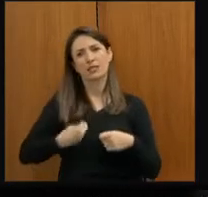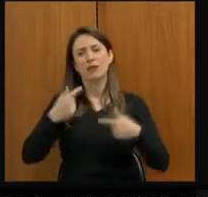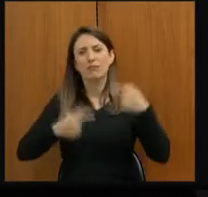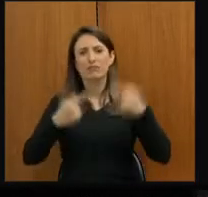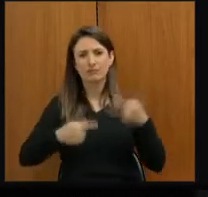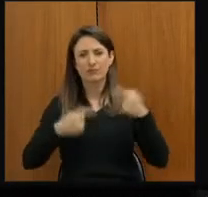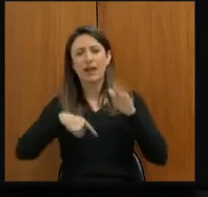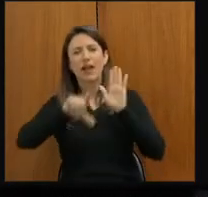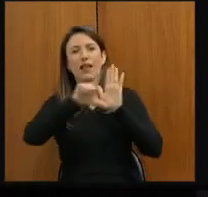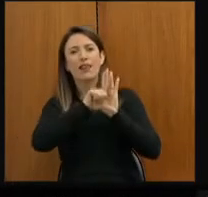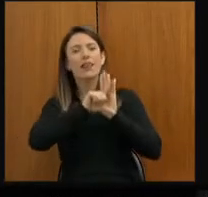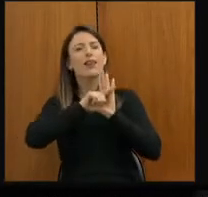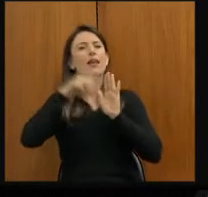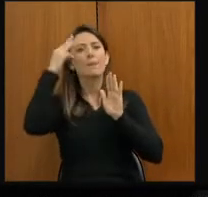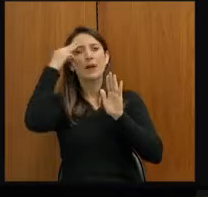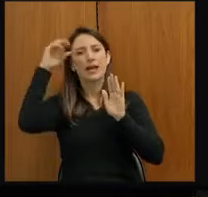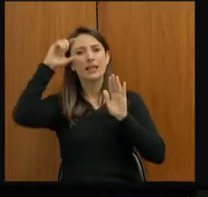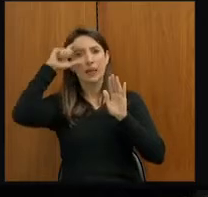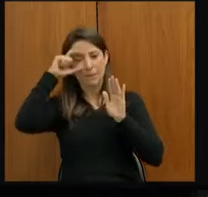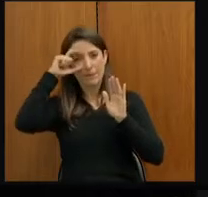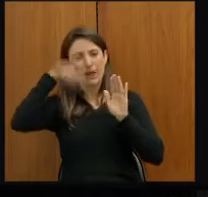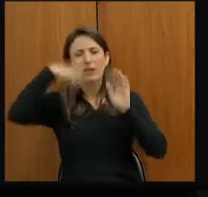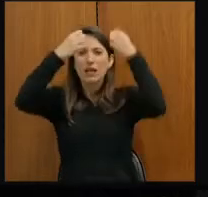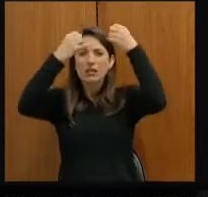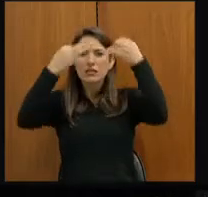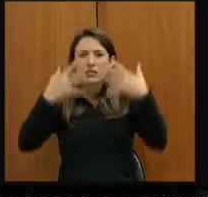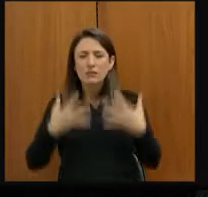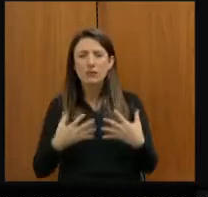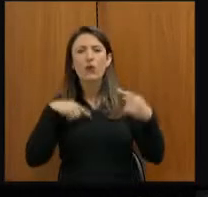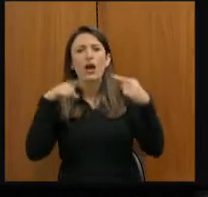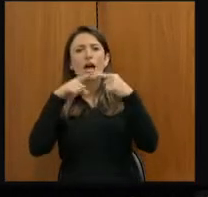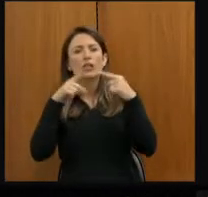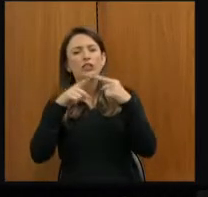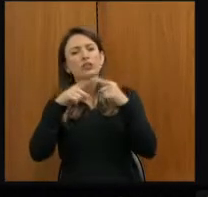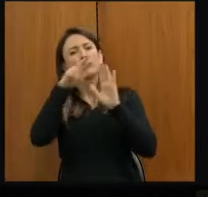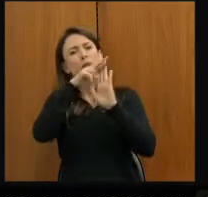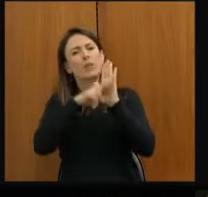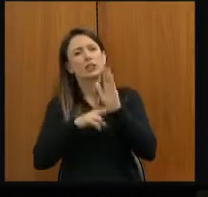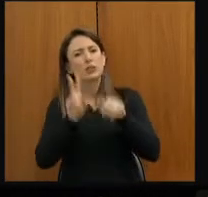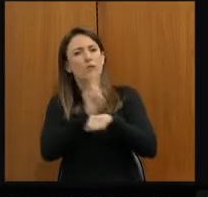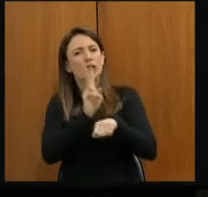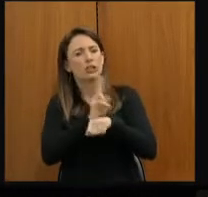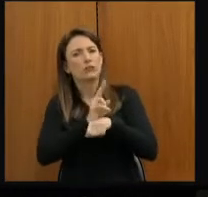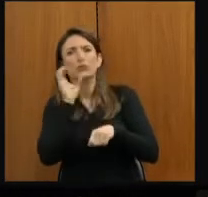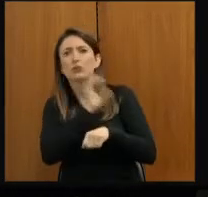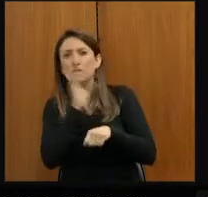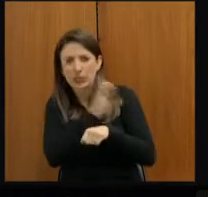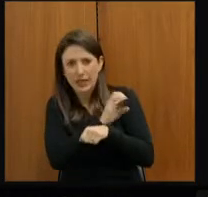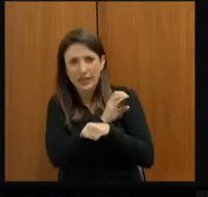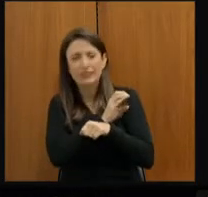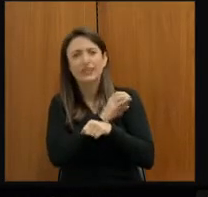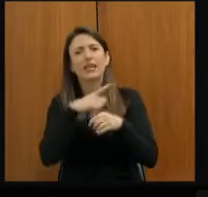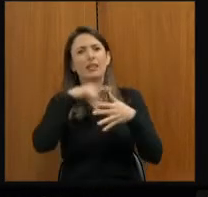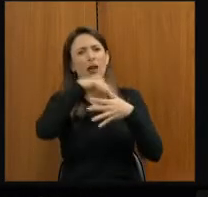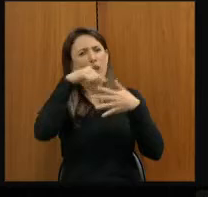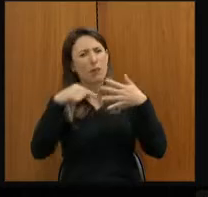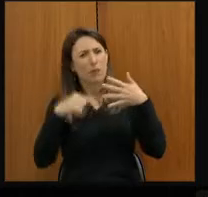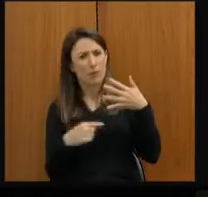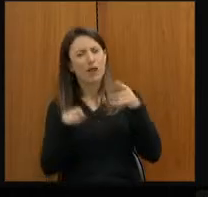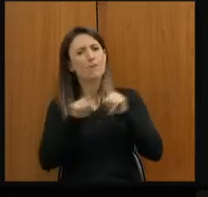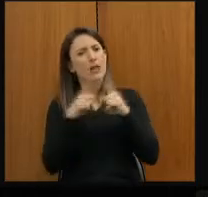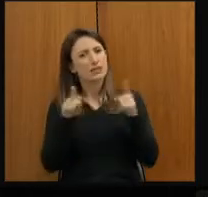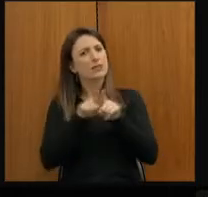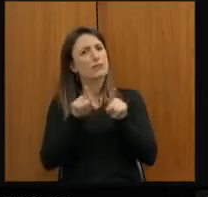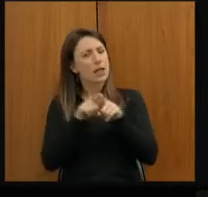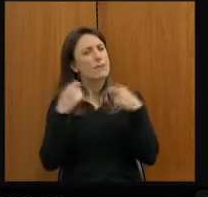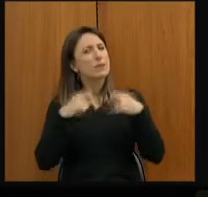que estabeleceu expressamente as medidas protetivas de urgência dentre elas o encaminhamento dos Homens A grupo repetitivo Mas